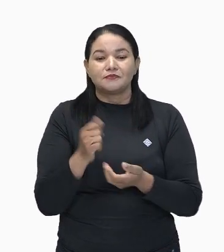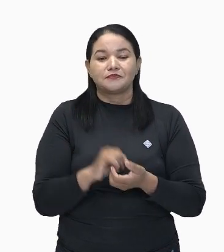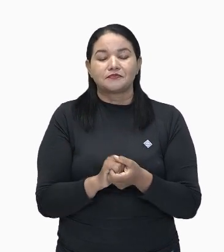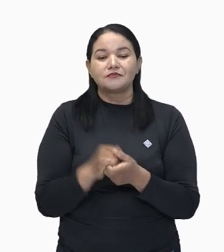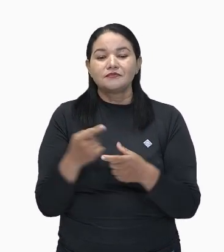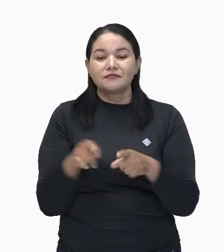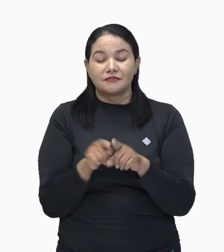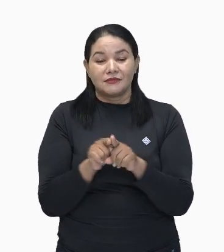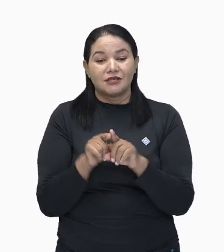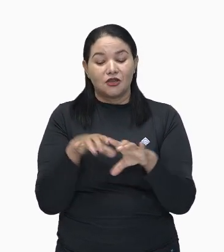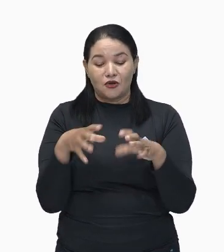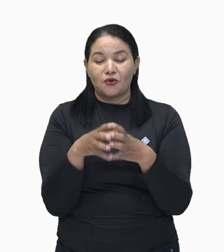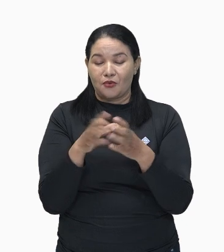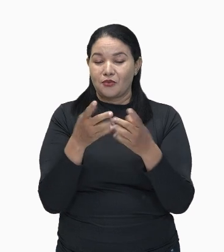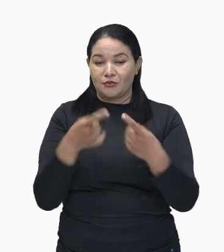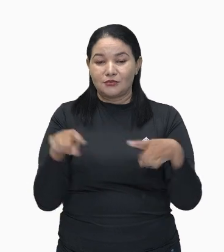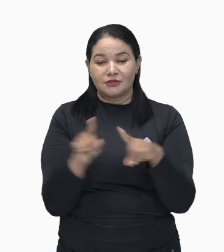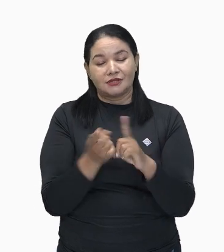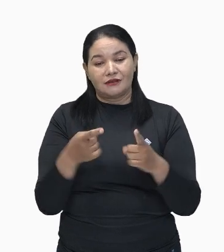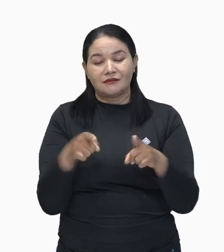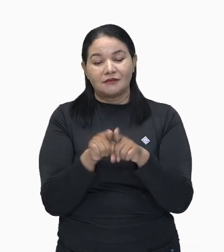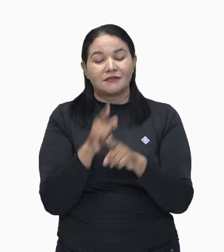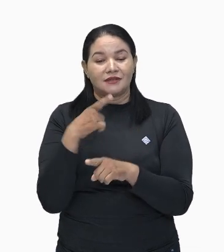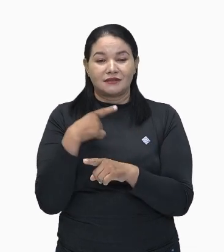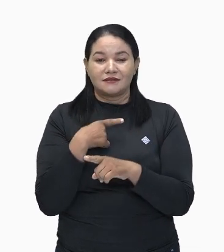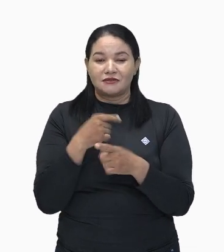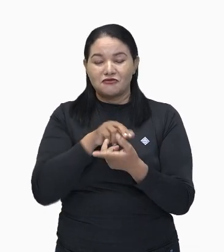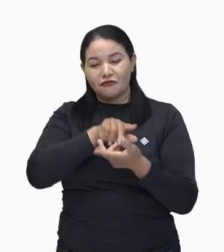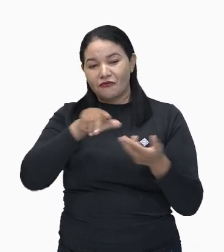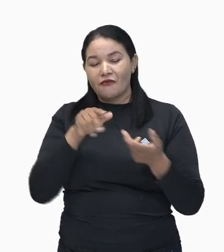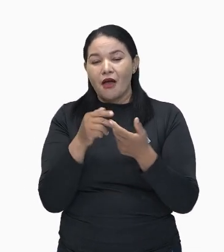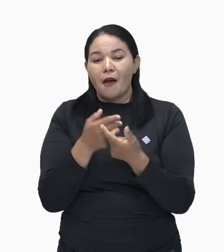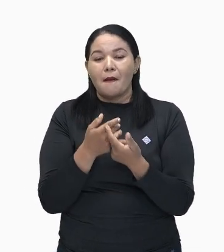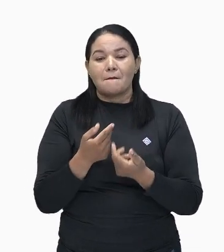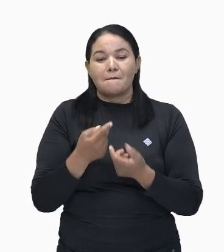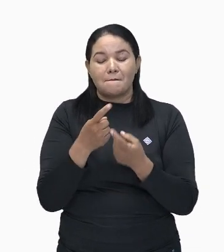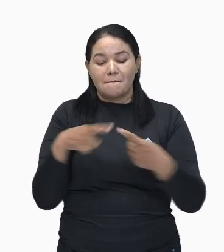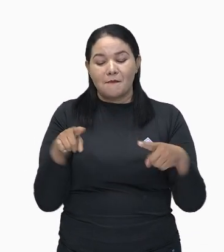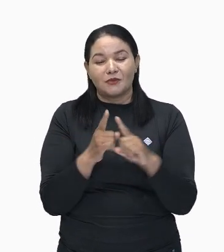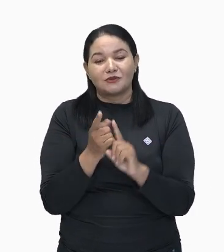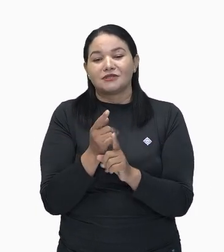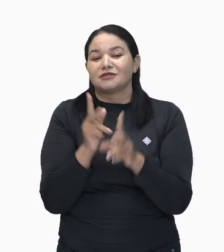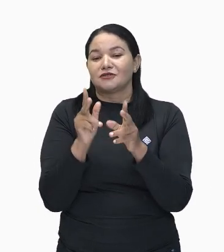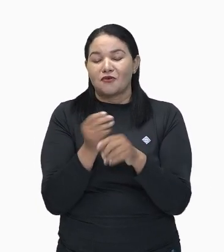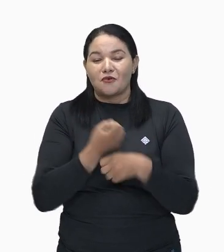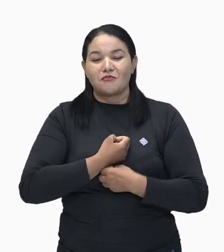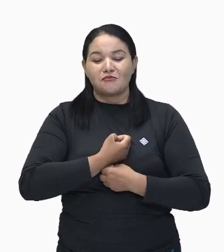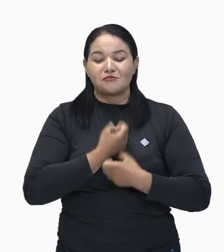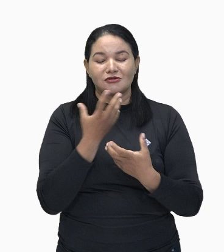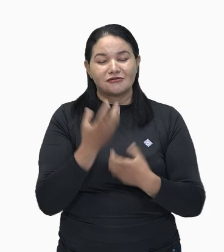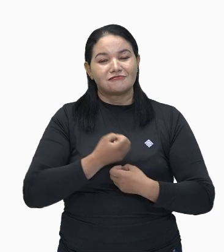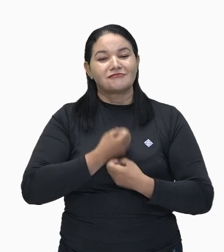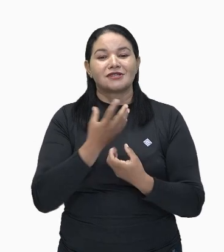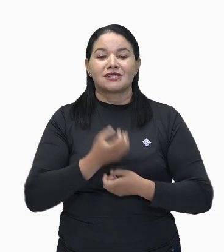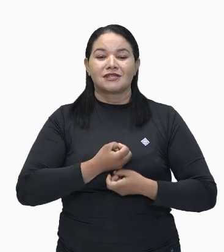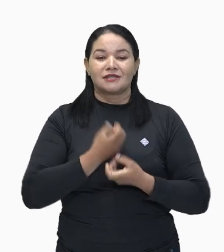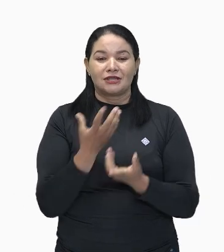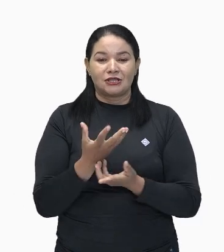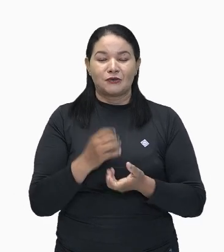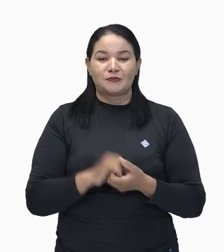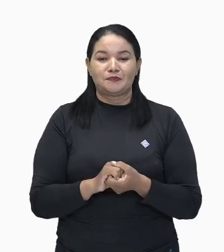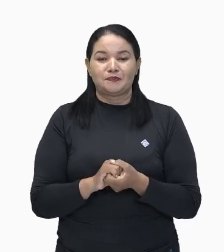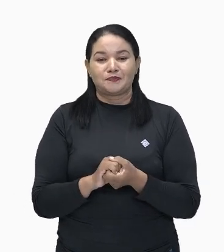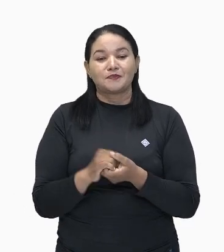tinha essas características de serem músicas que eram quase como poesias que eram cantadas. Então foi